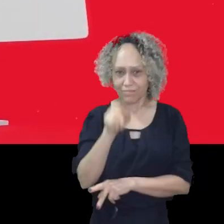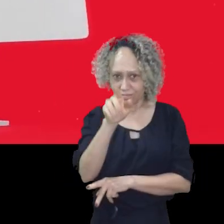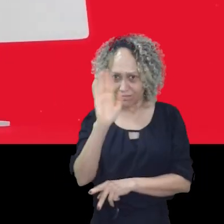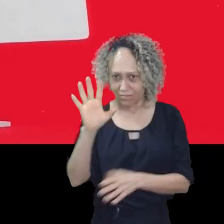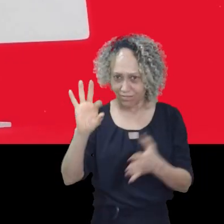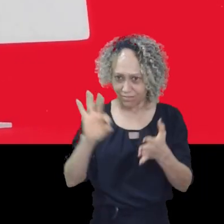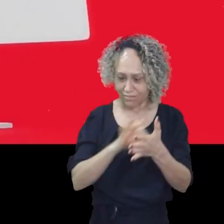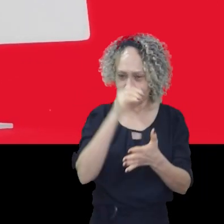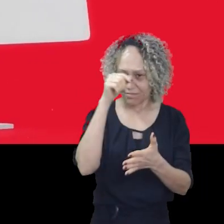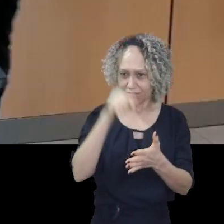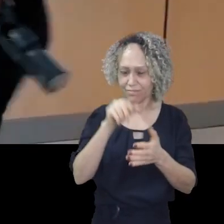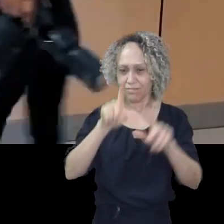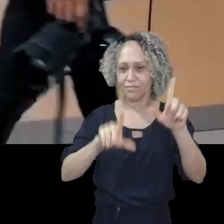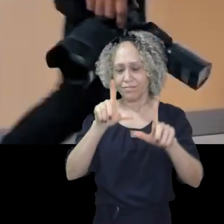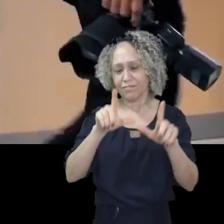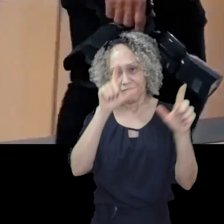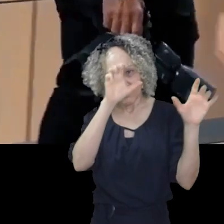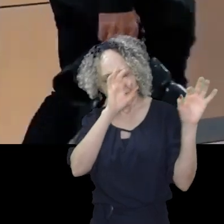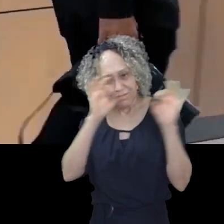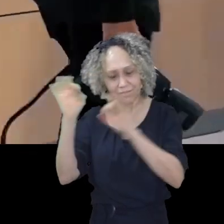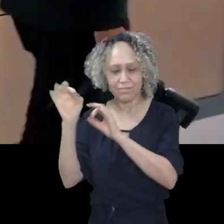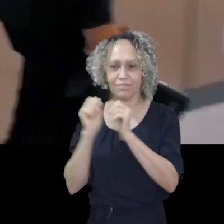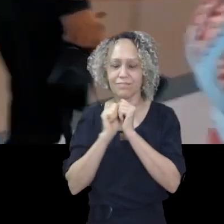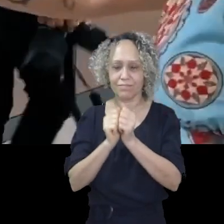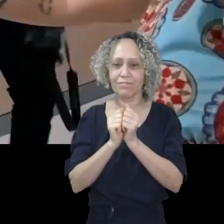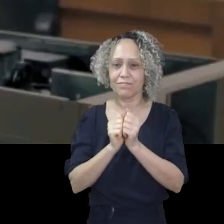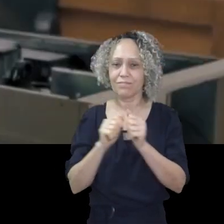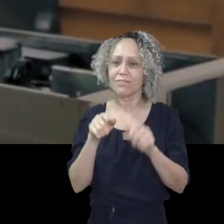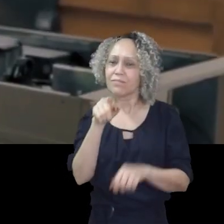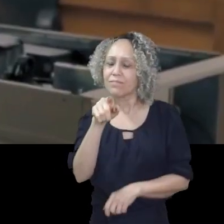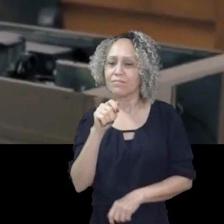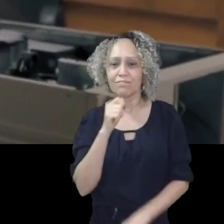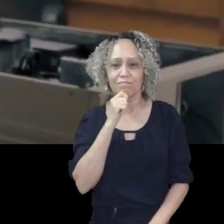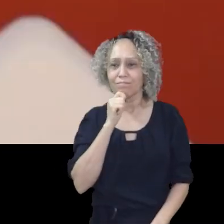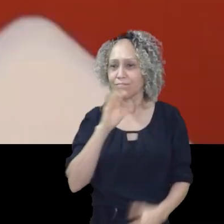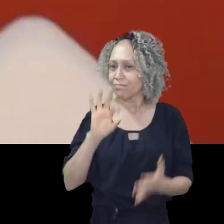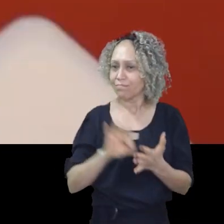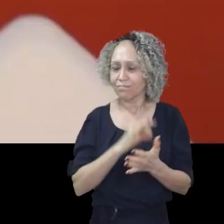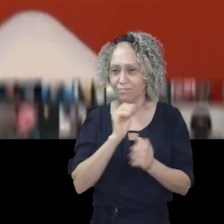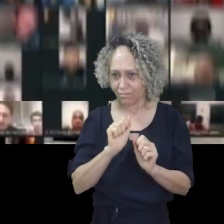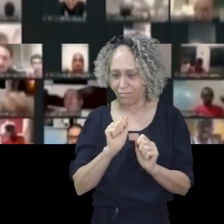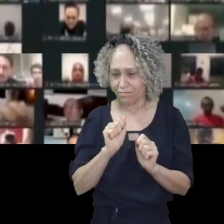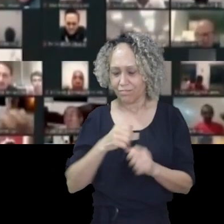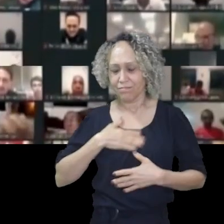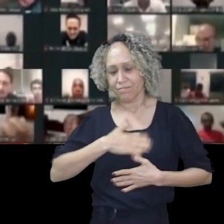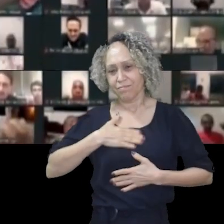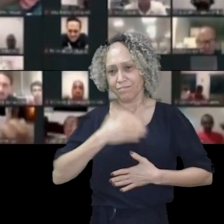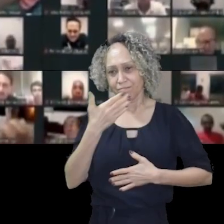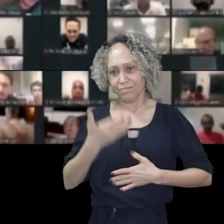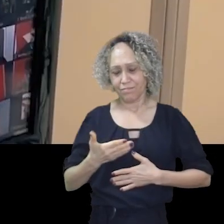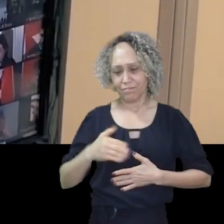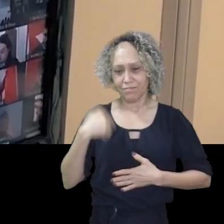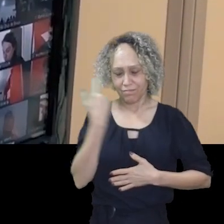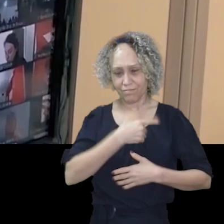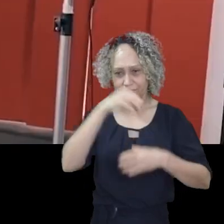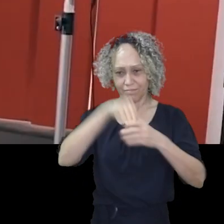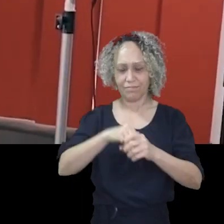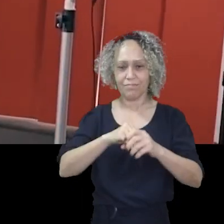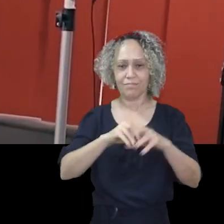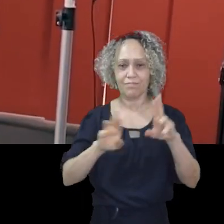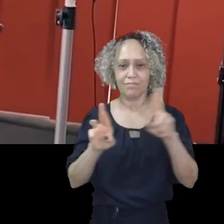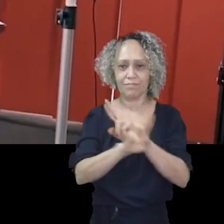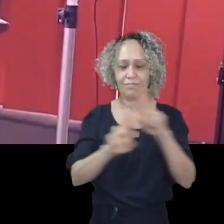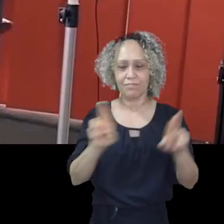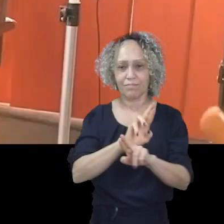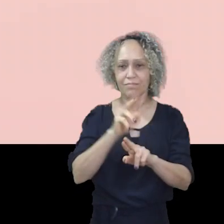já é de casa, siga em sintonia com a gente. E para você, que ainda não é, muito prazer. Fazemos parte